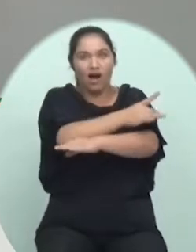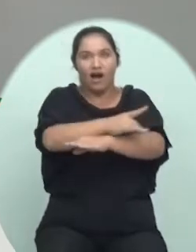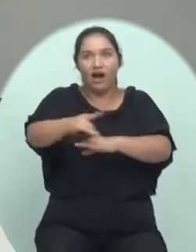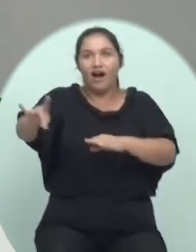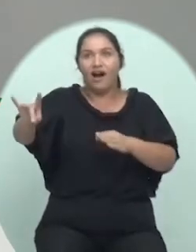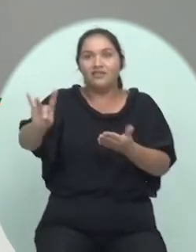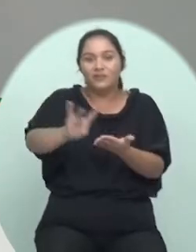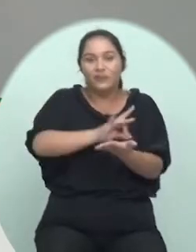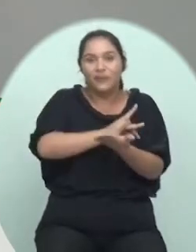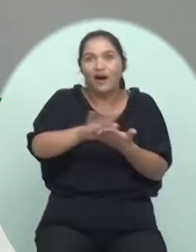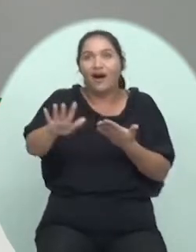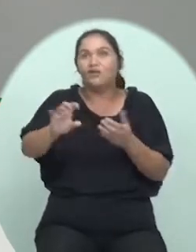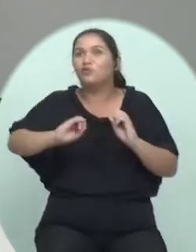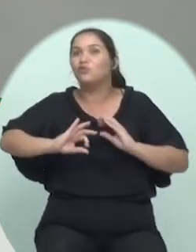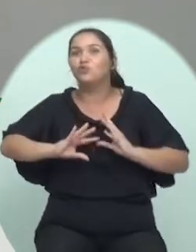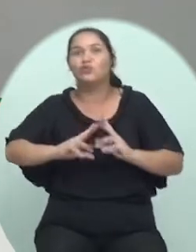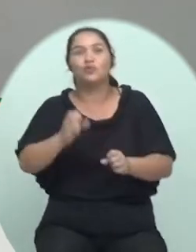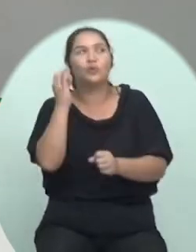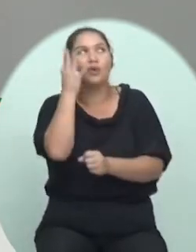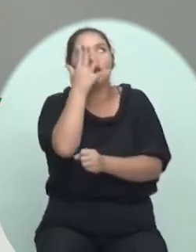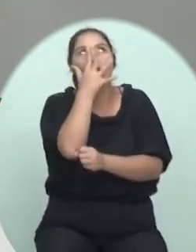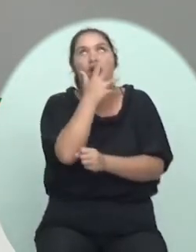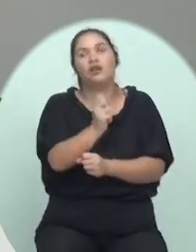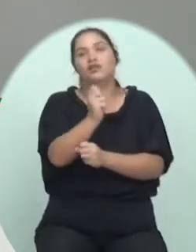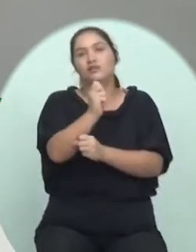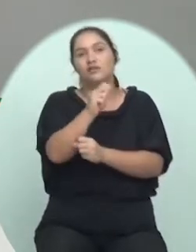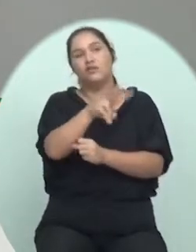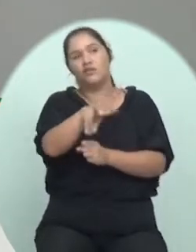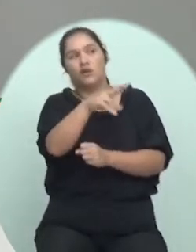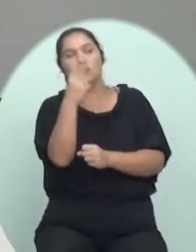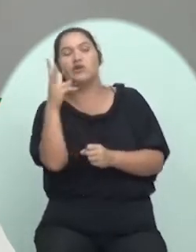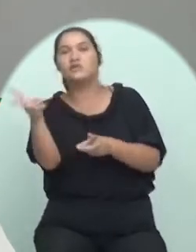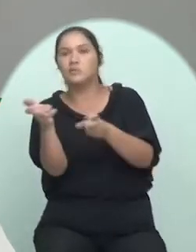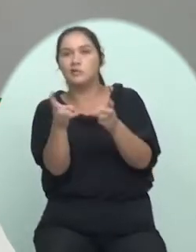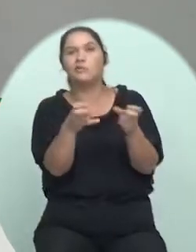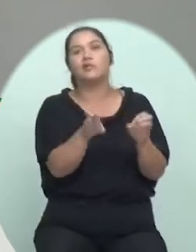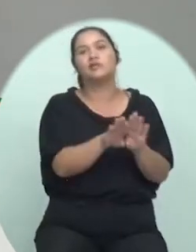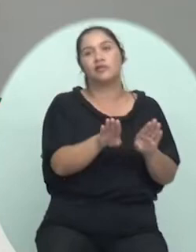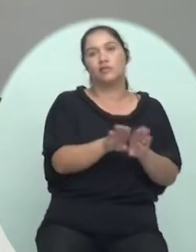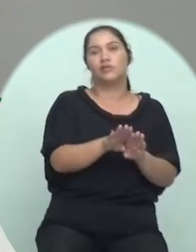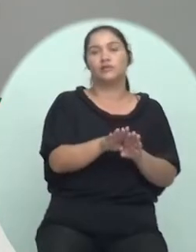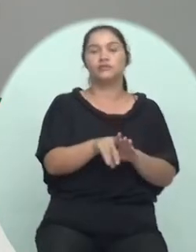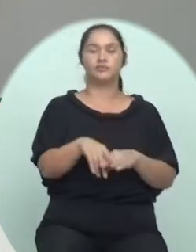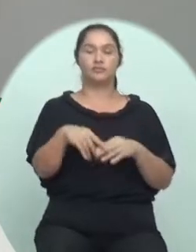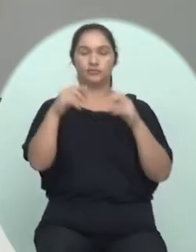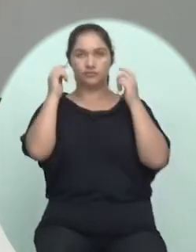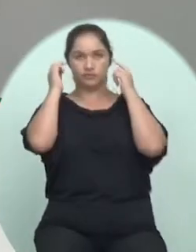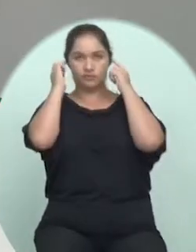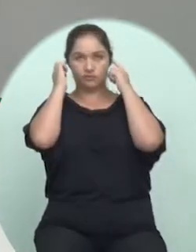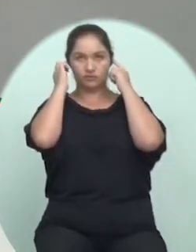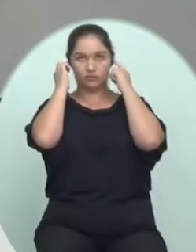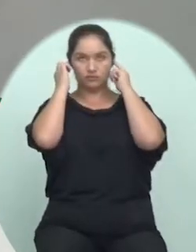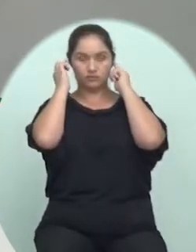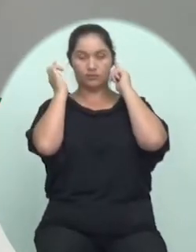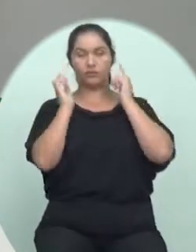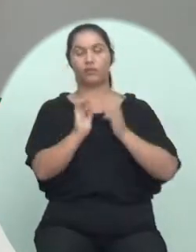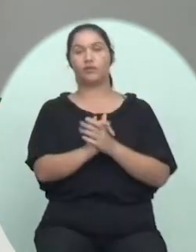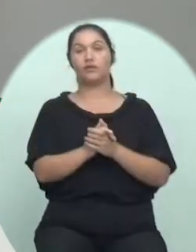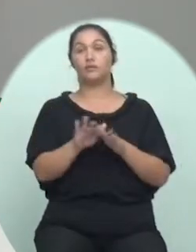que foi feito naquela região. A gente ouviu algumas pessoas colocando do asfalto, que o asfalto